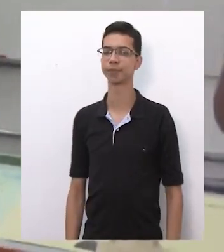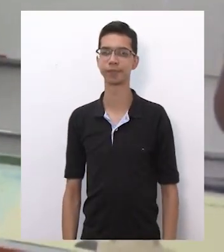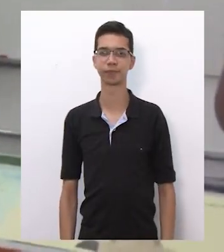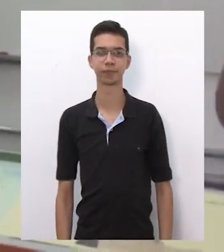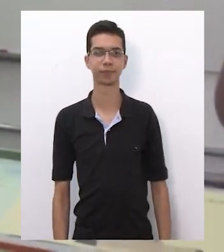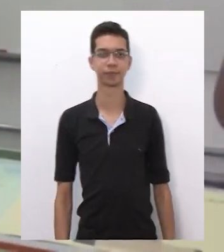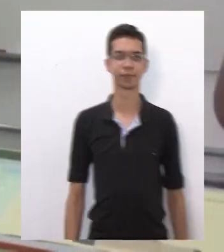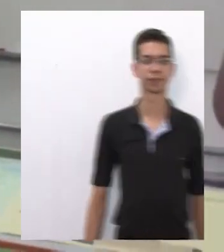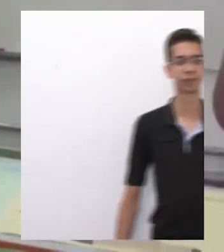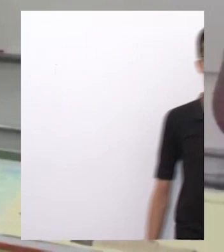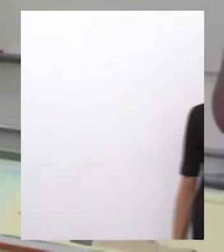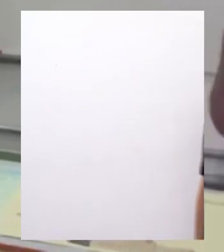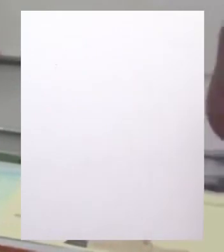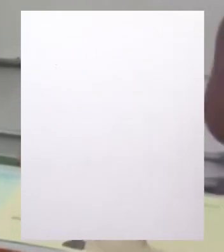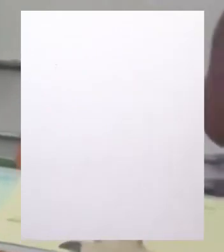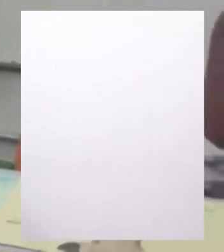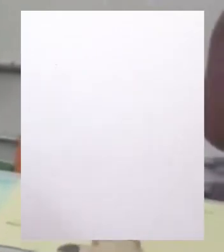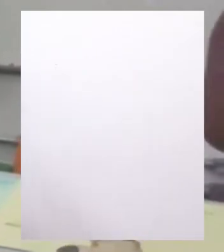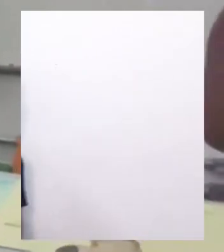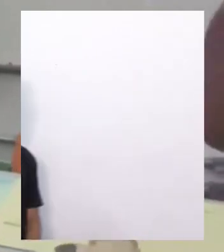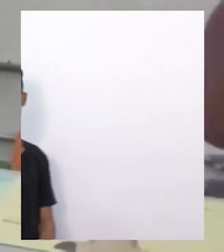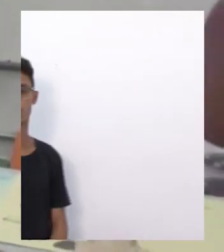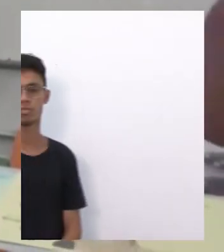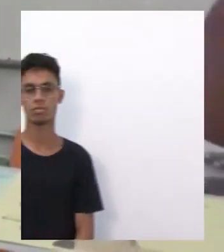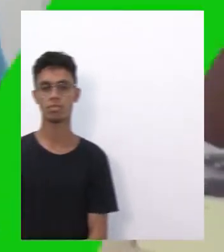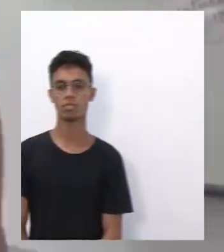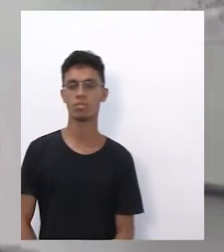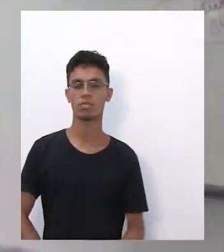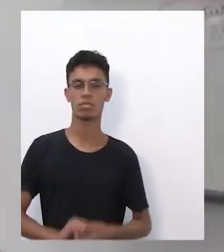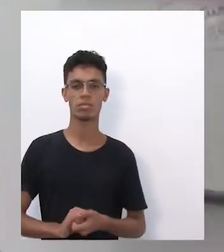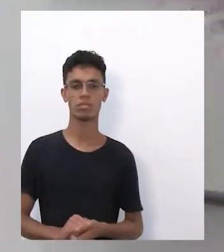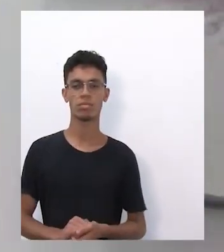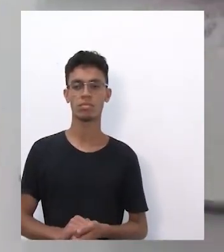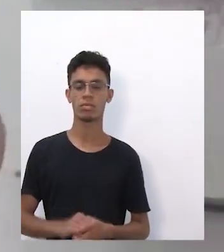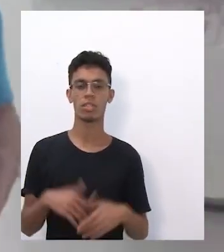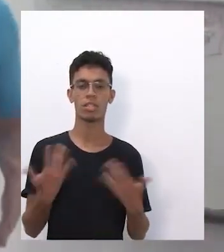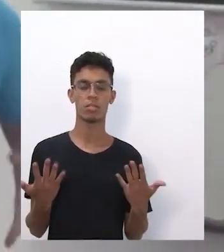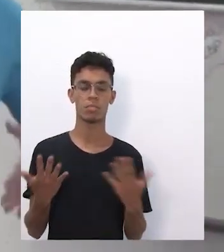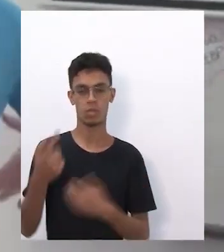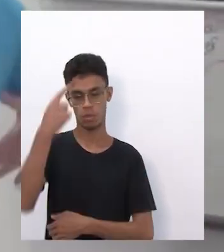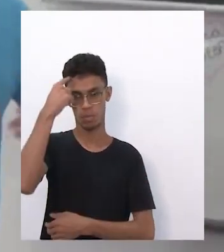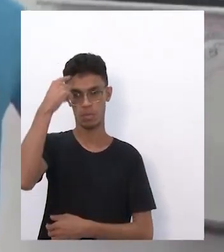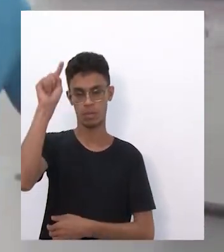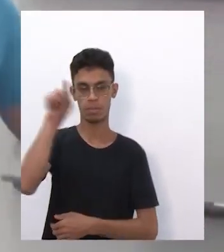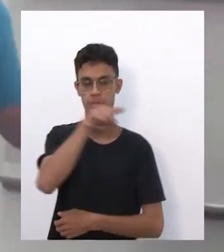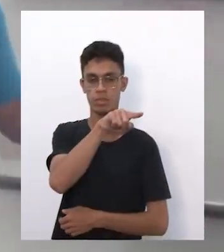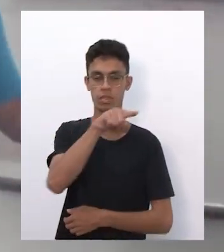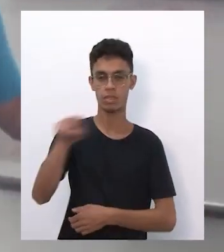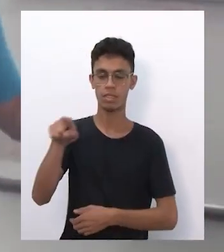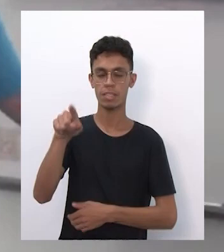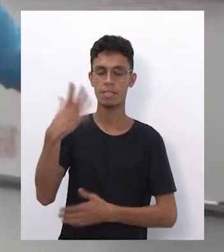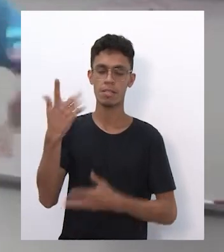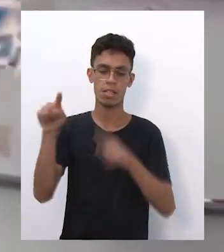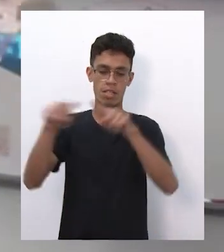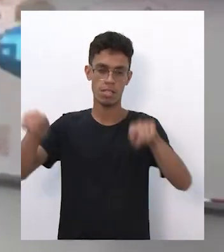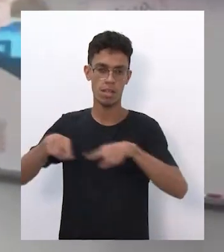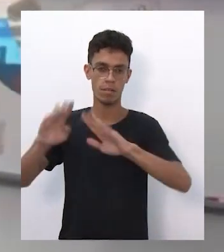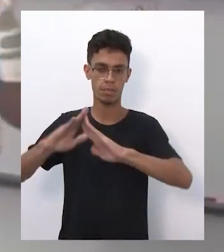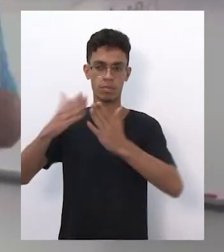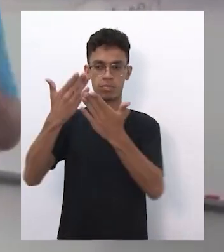lá, cima, cima e pegue. Então, essa é uma ideia para vocês levarem para a sala de